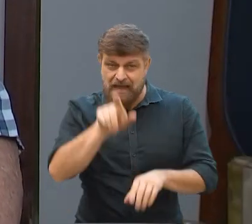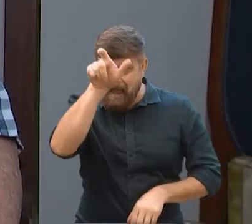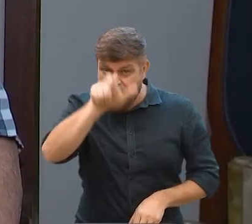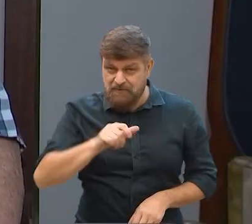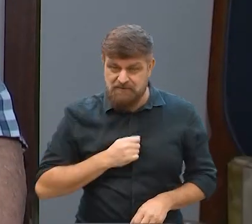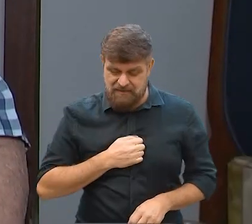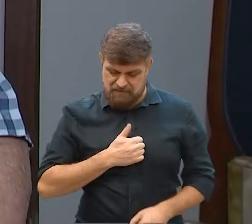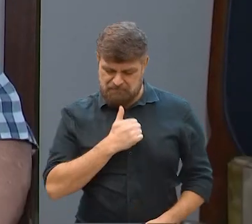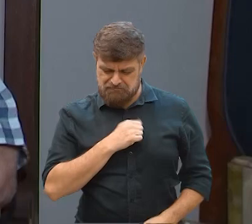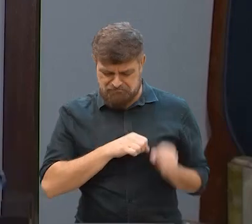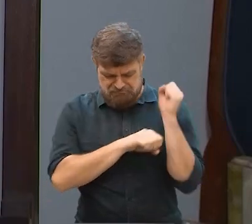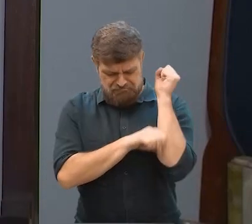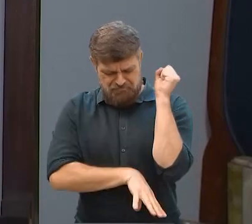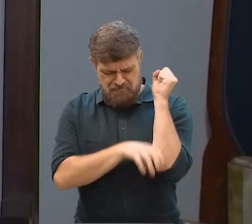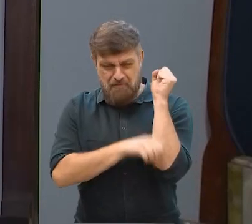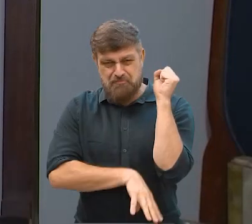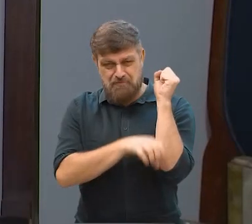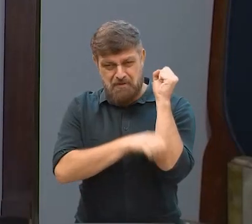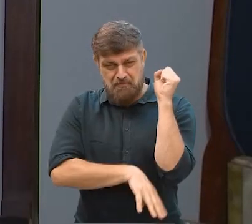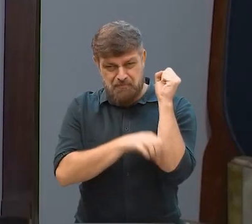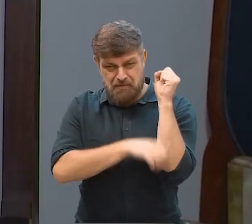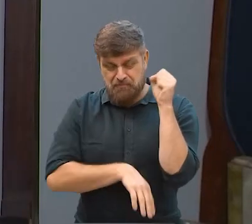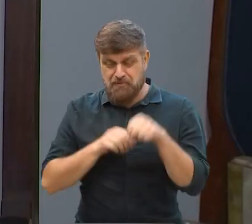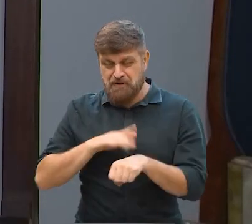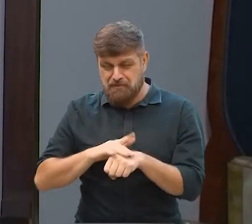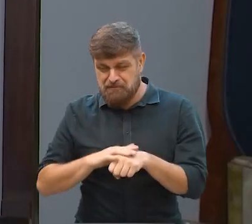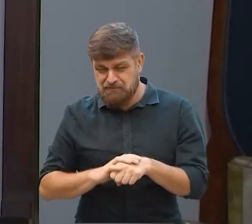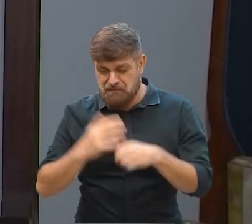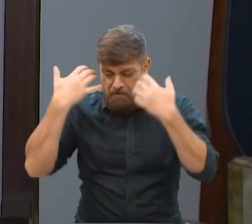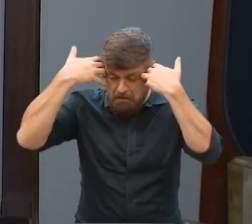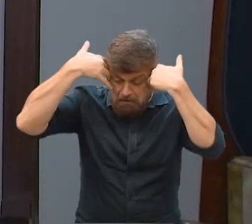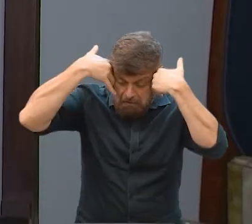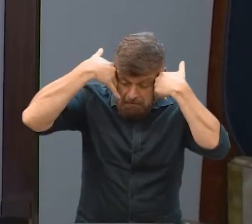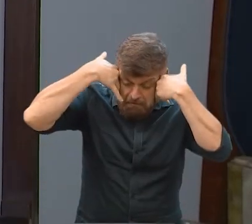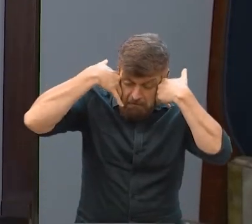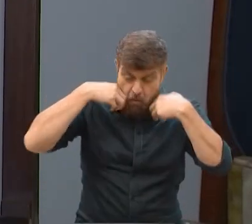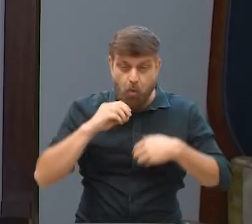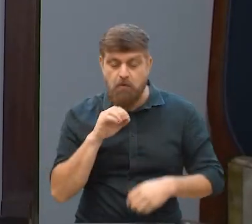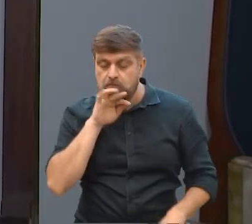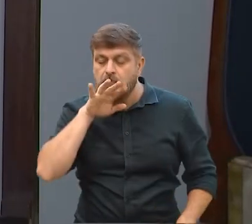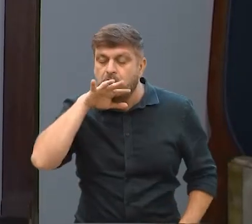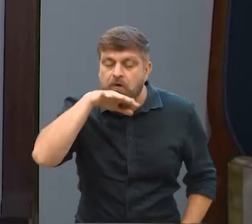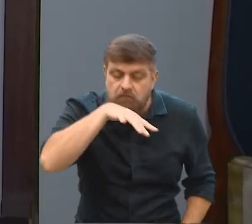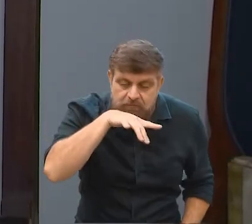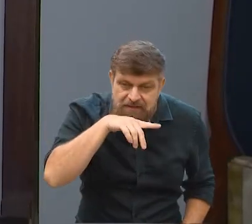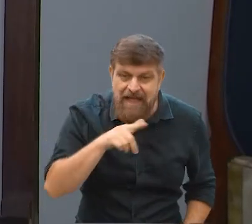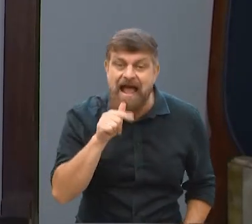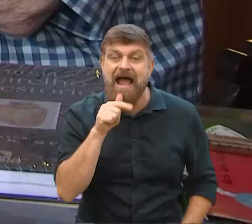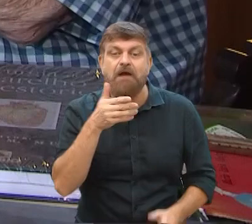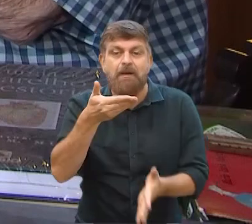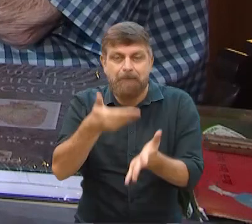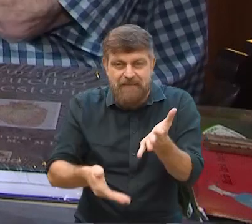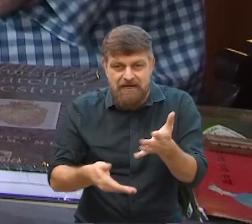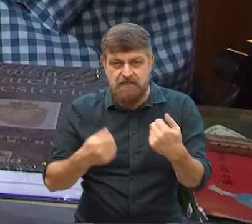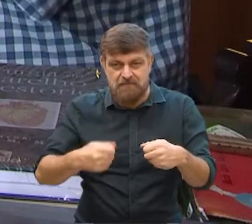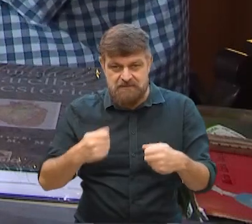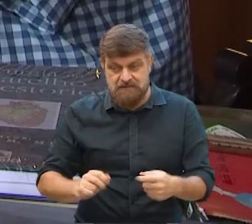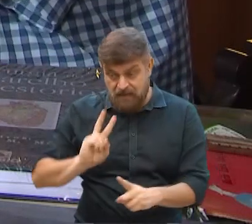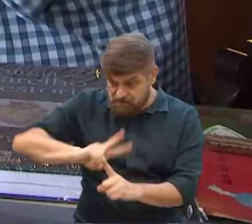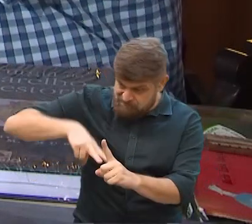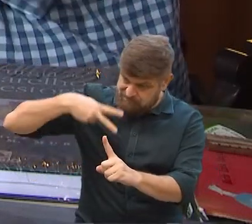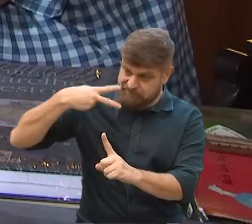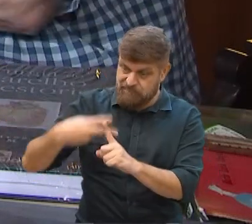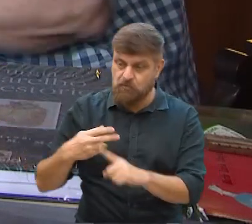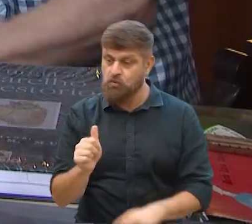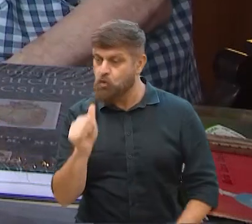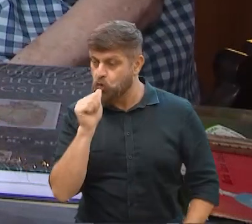uma diarreia, ou a pessoa transpirou muito, vomitou, perde mais líquido, tem que tomar isso tudo e mais alguma